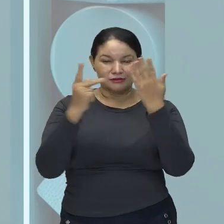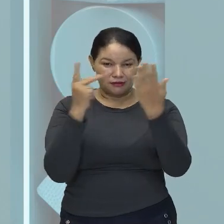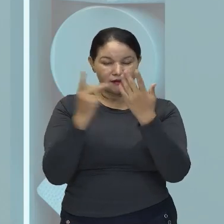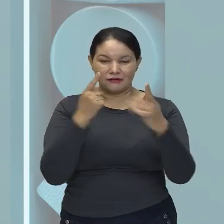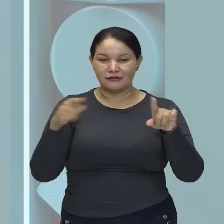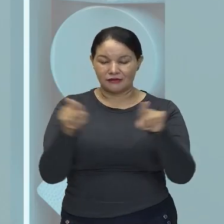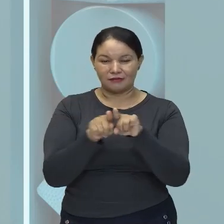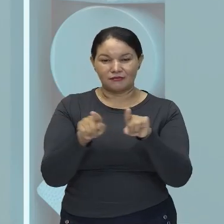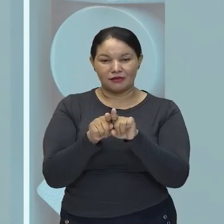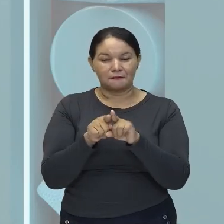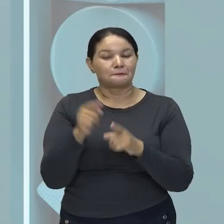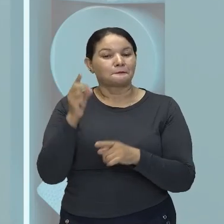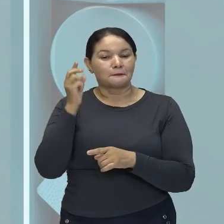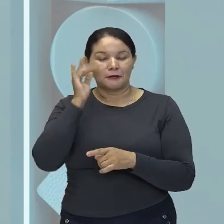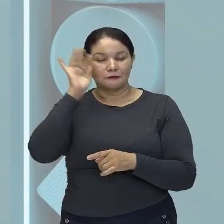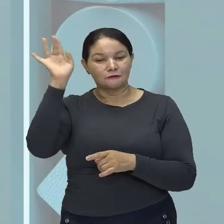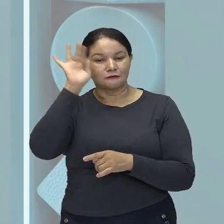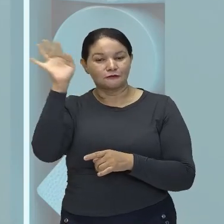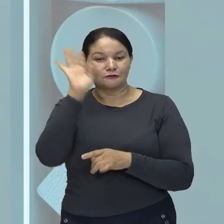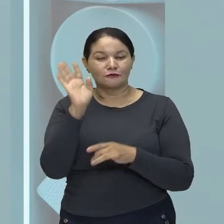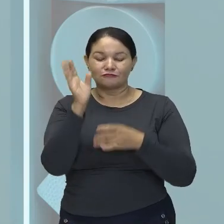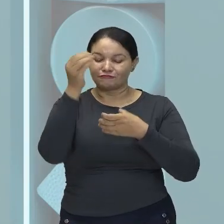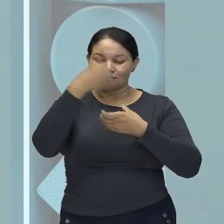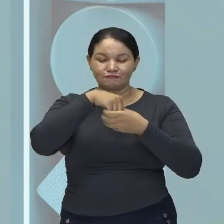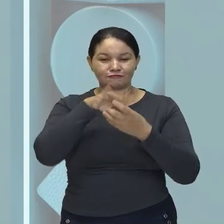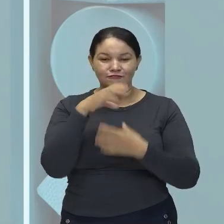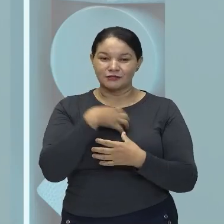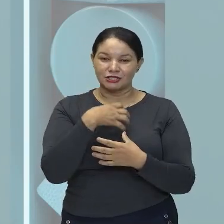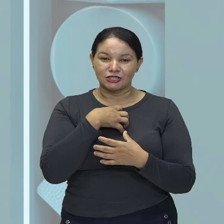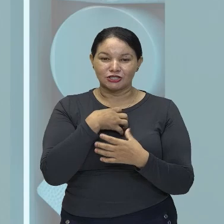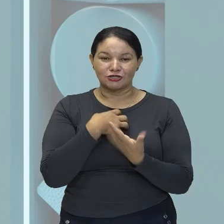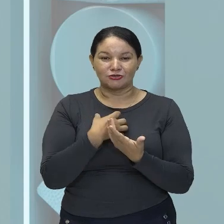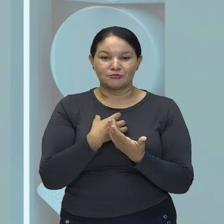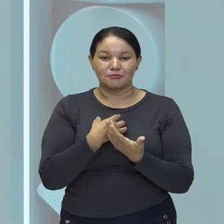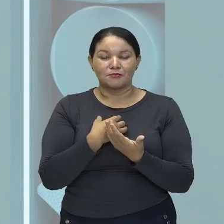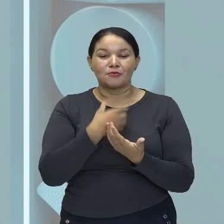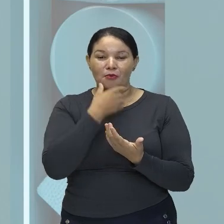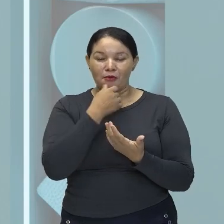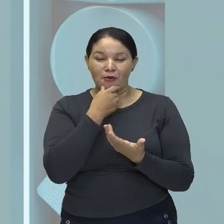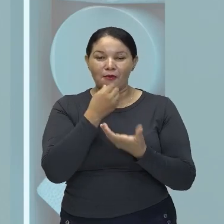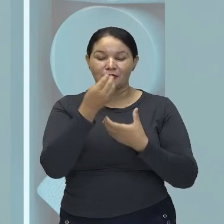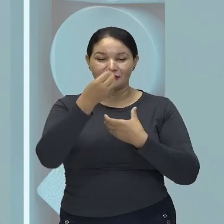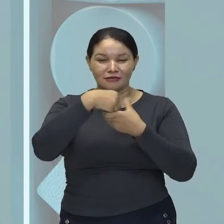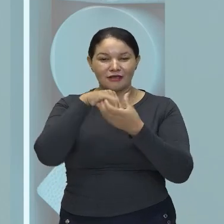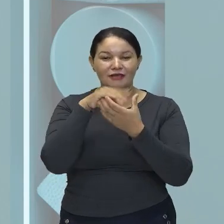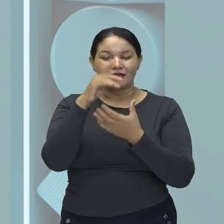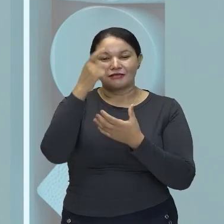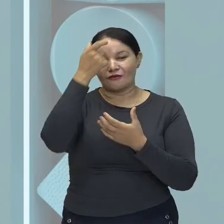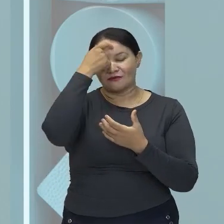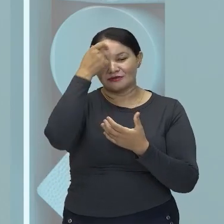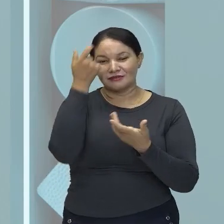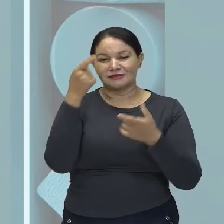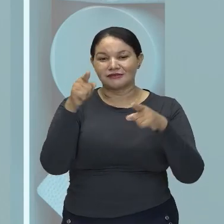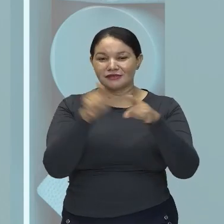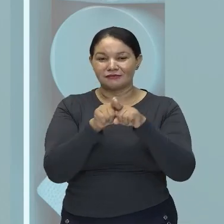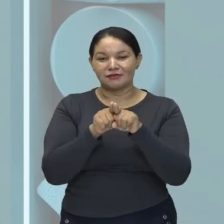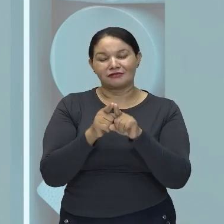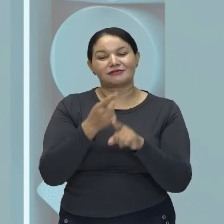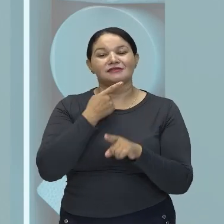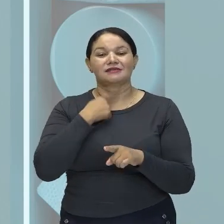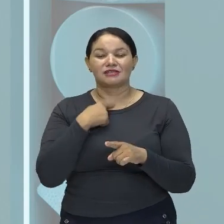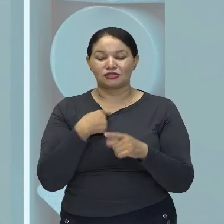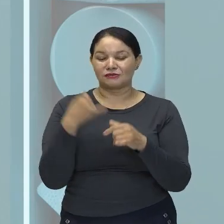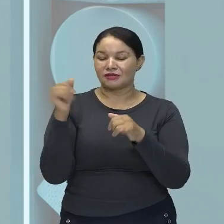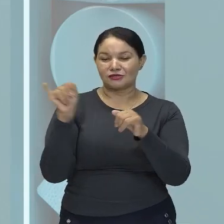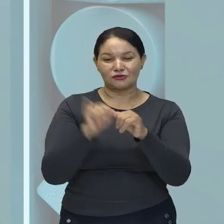reflexões mais íntimas também, do inconsciente do homem sendo manifestadas, certas pulsões sexuais também,